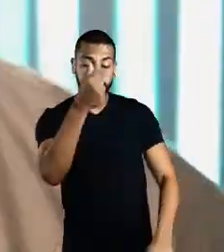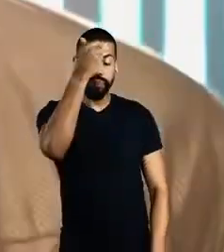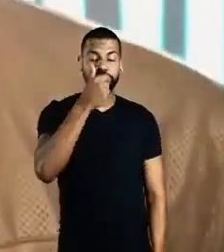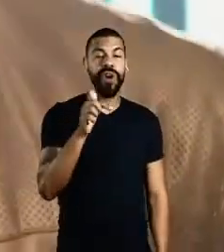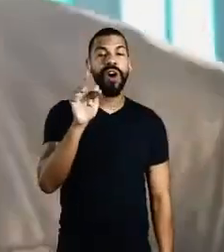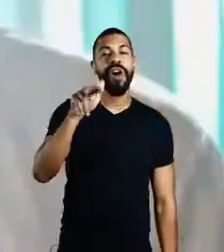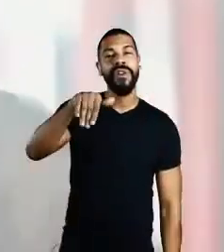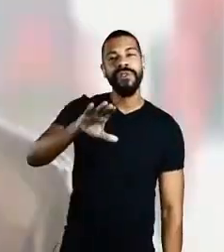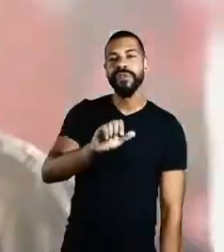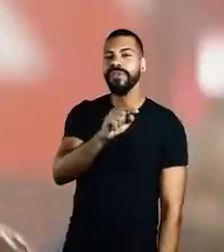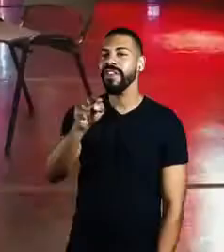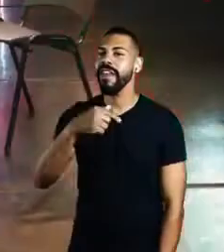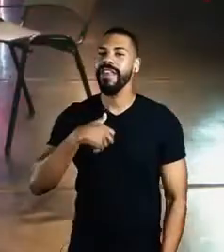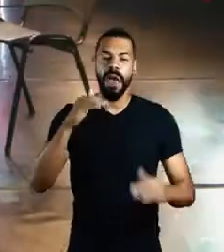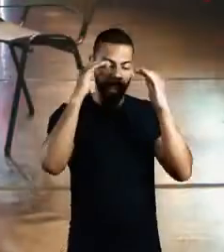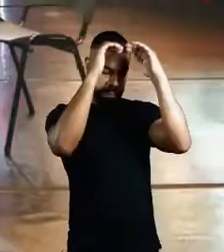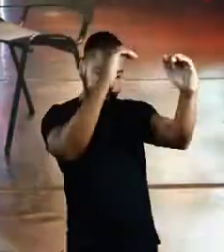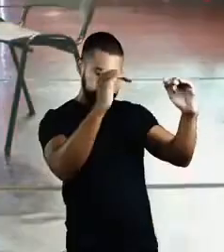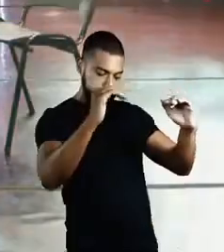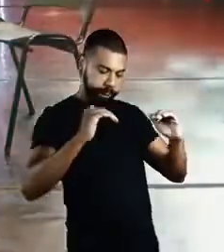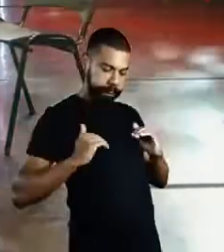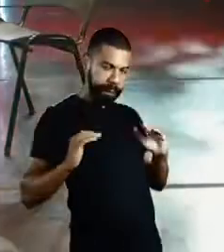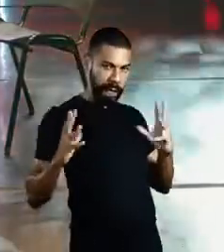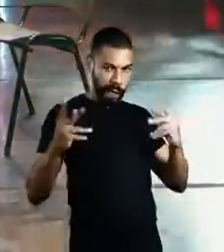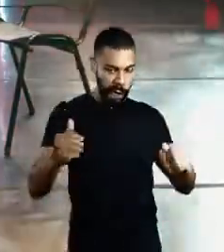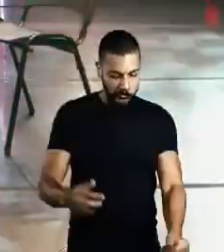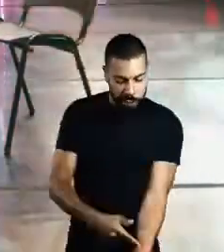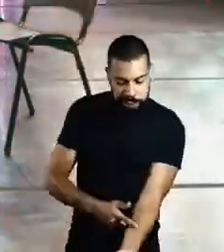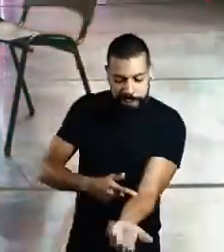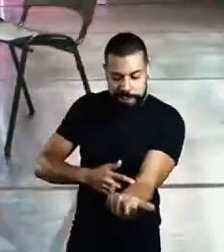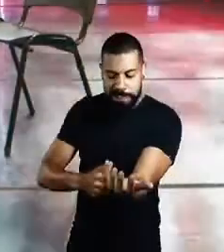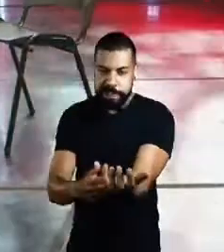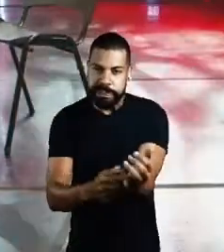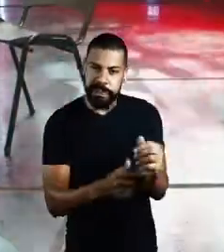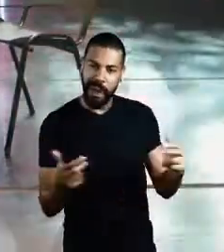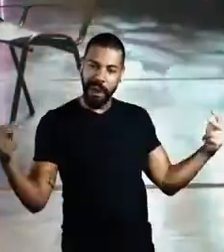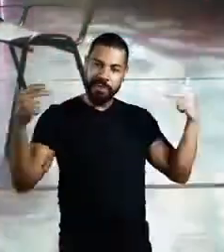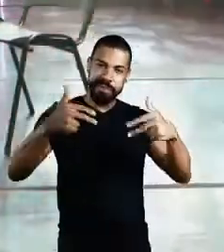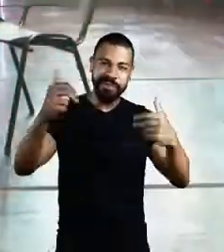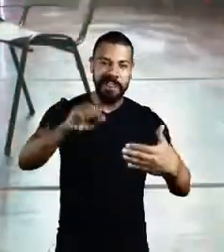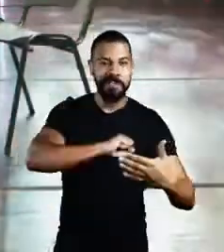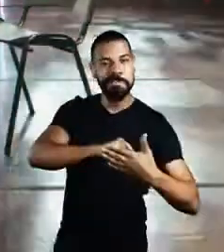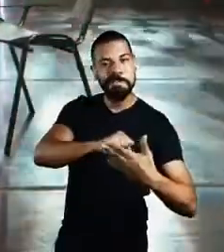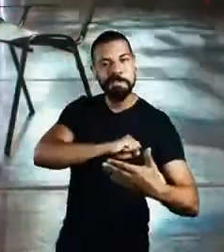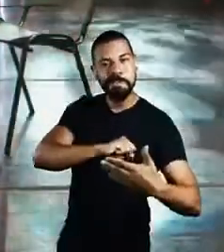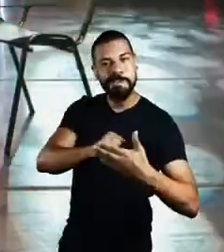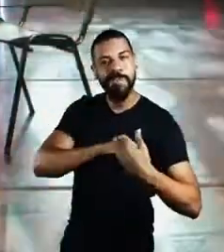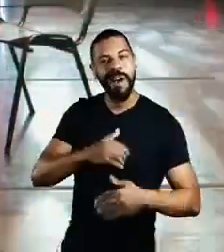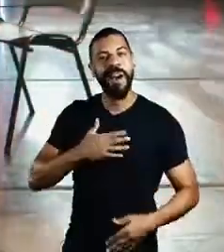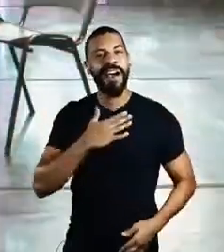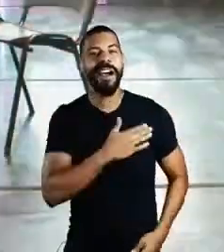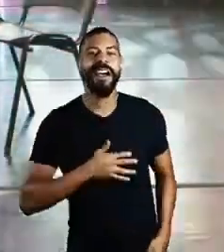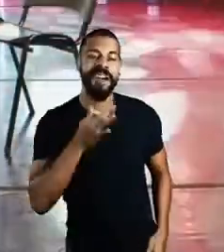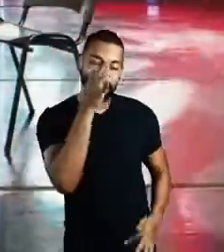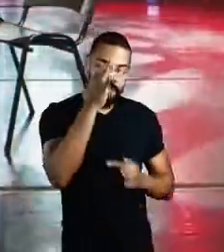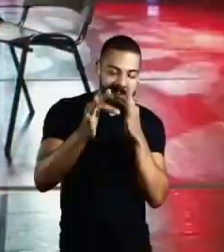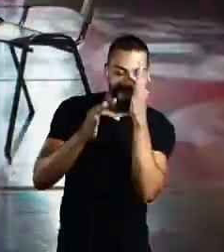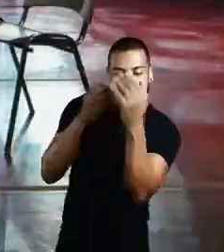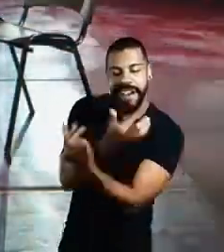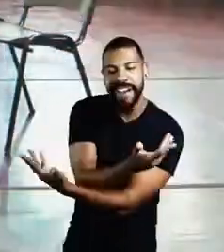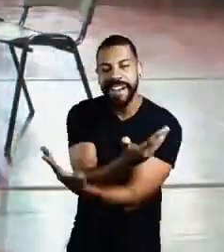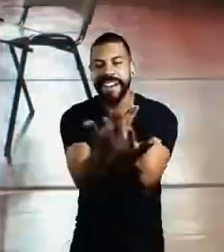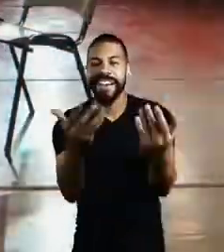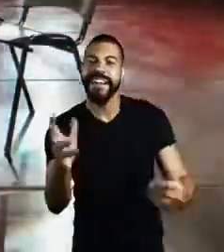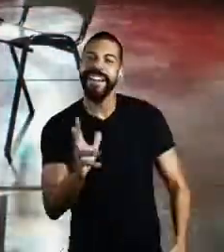barra não exijo respeito. Funk corre na veia, o rap bate no peito. E eu gosto das flores, de loucos amores.